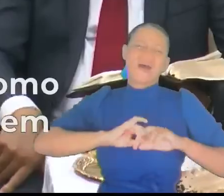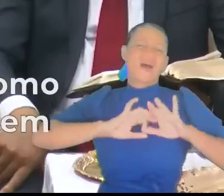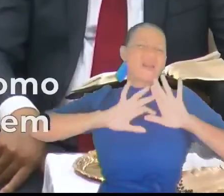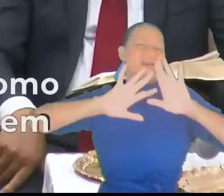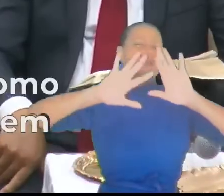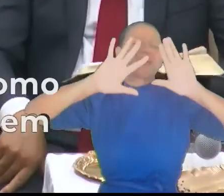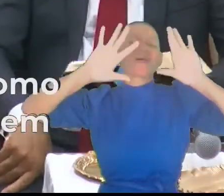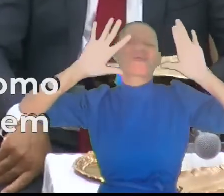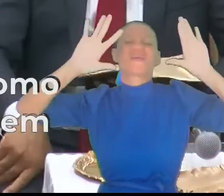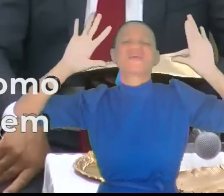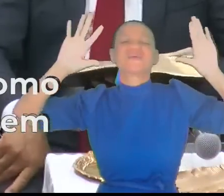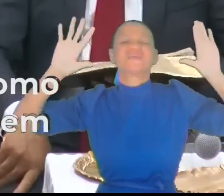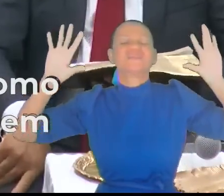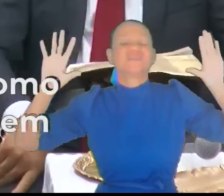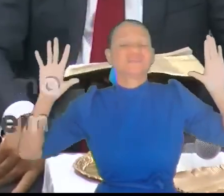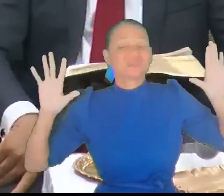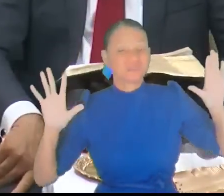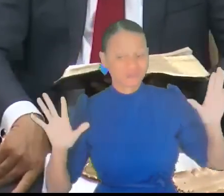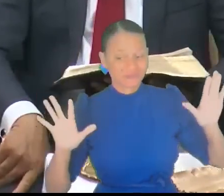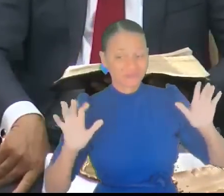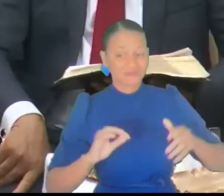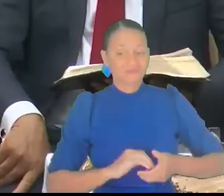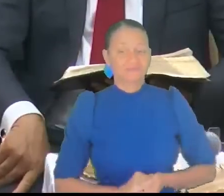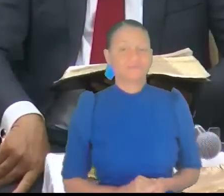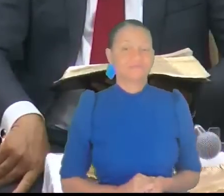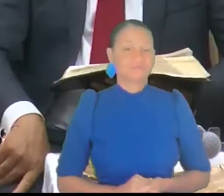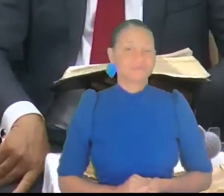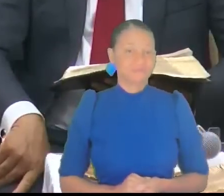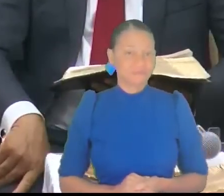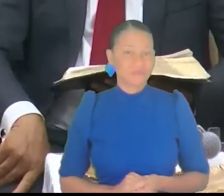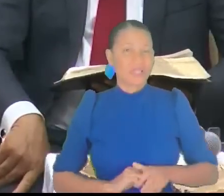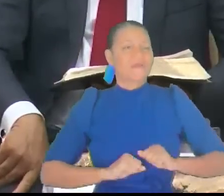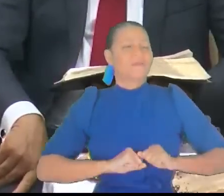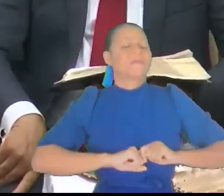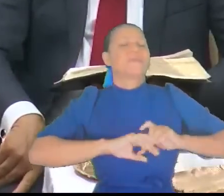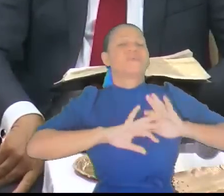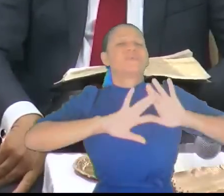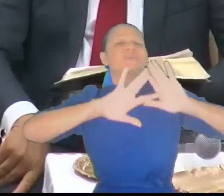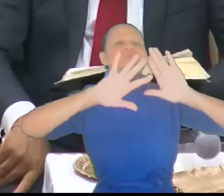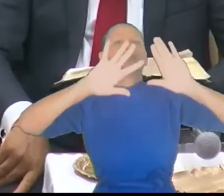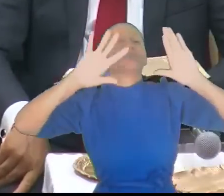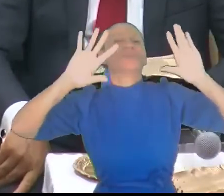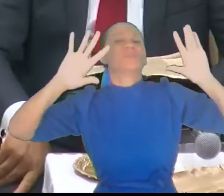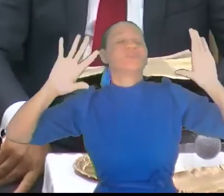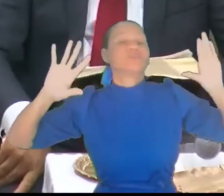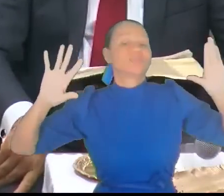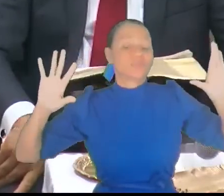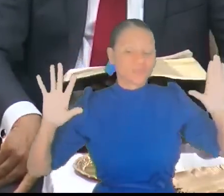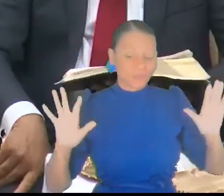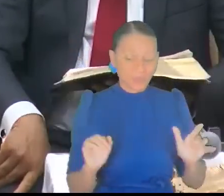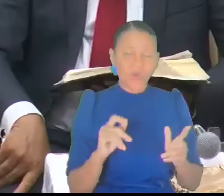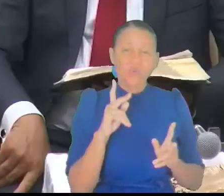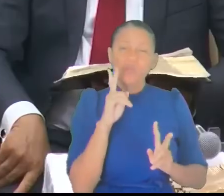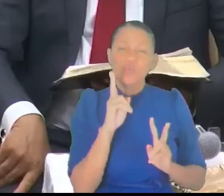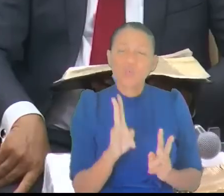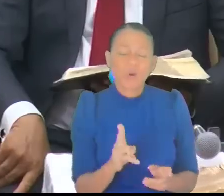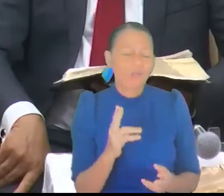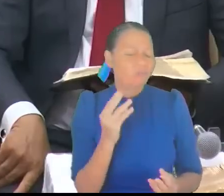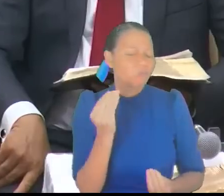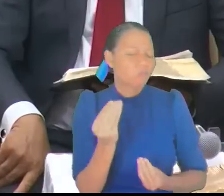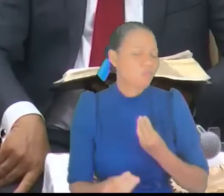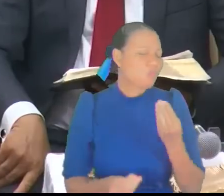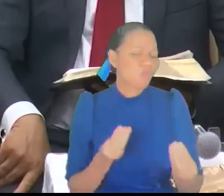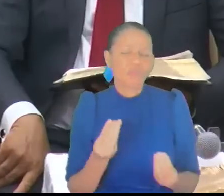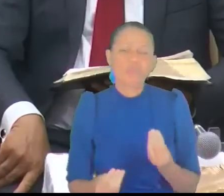resplandecerão. Não é resplandecem. É resplandecerão como